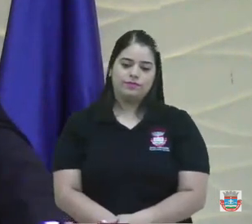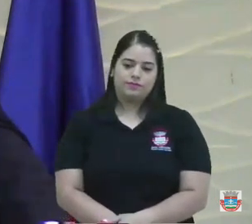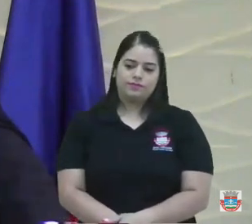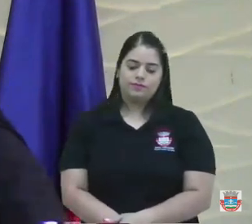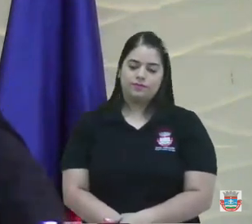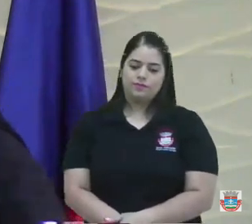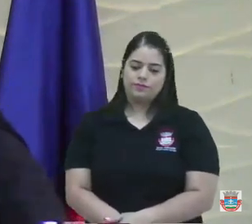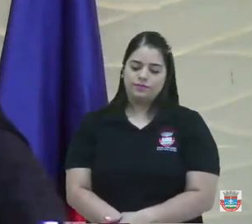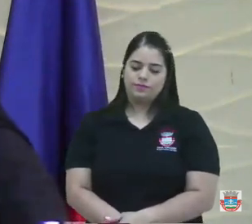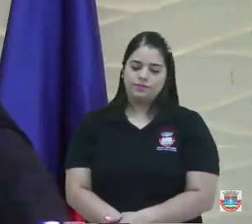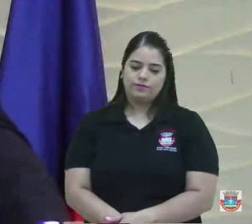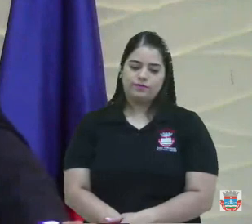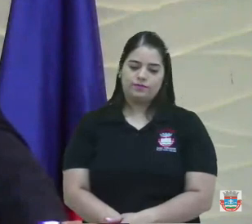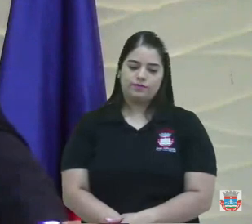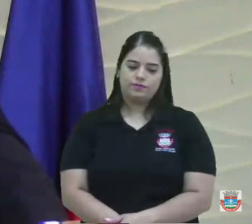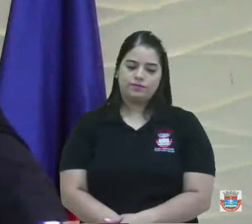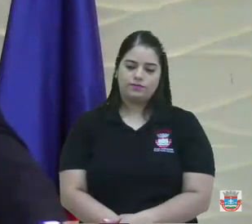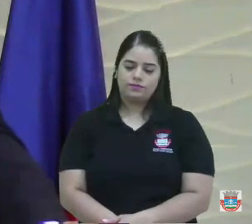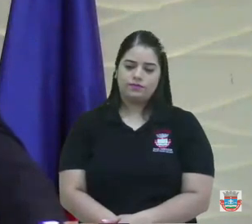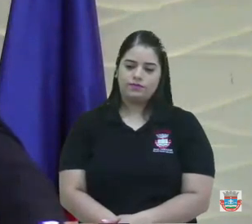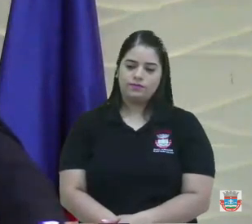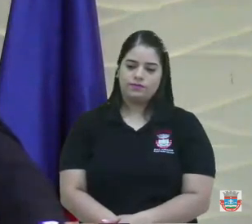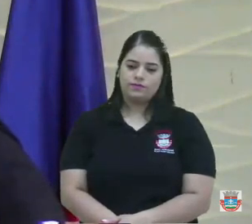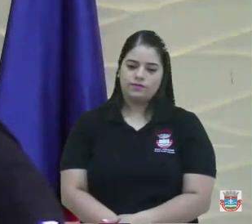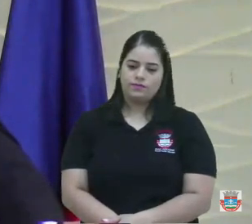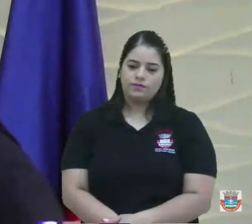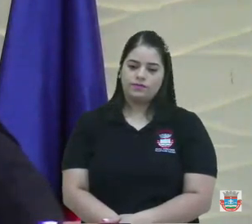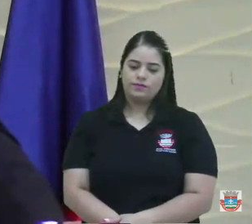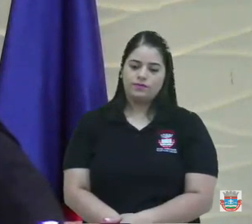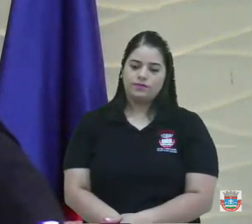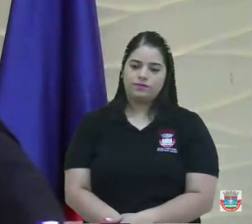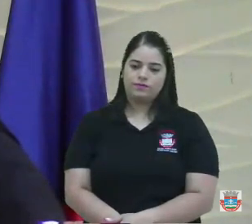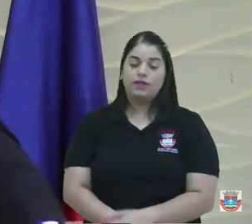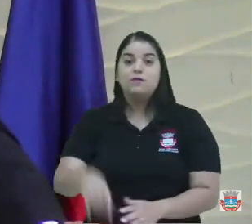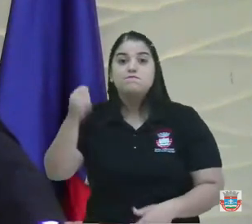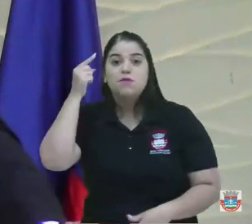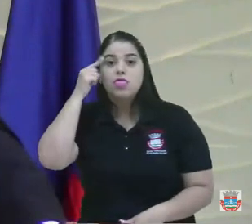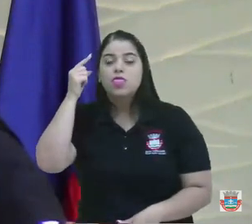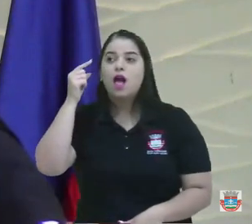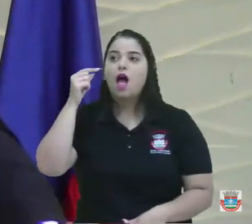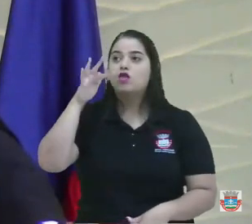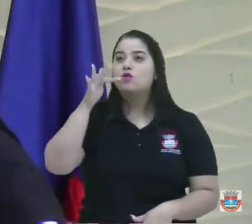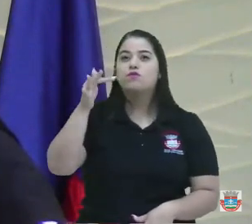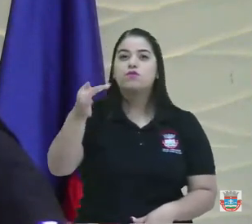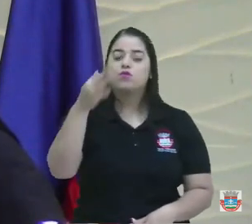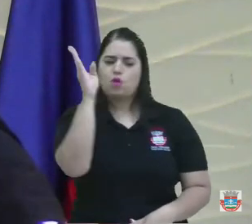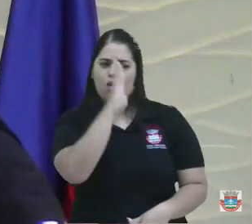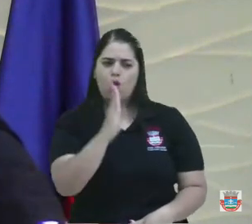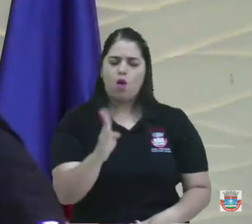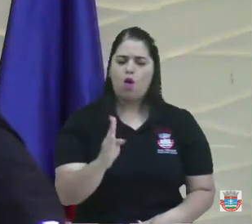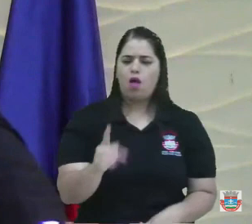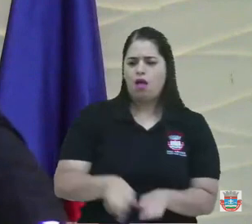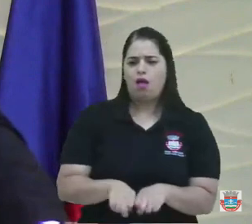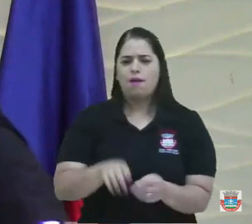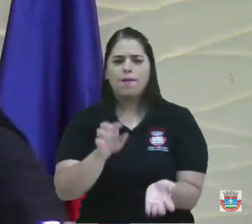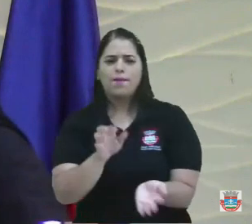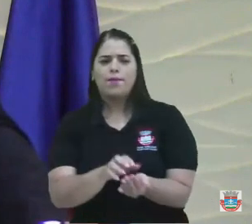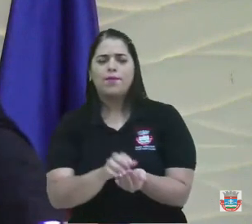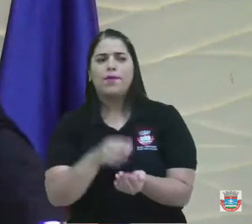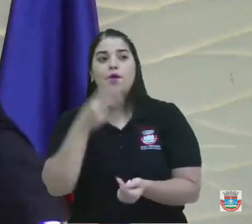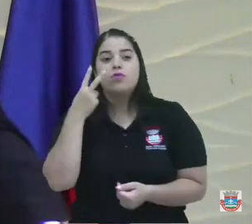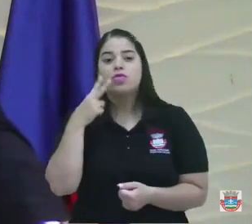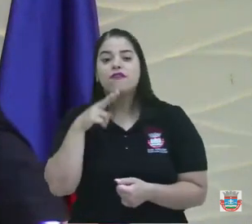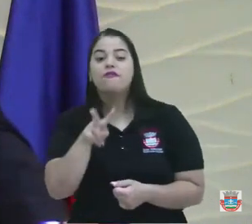fitar de horizonte novo, de esperança para o nosso país e o nosso Estado. A gente observar a